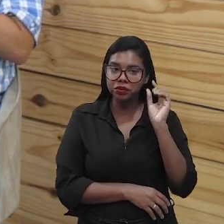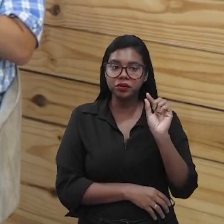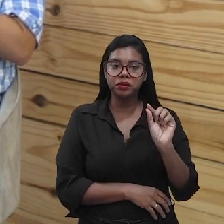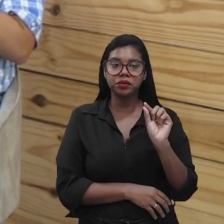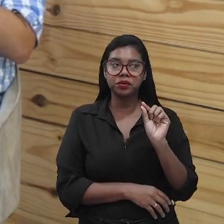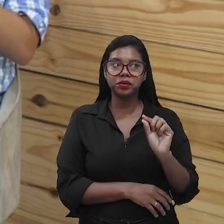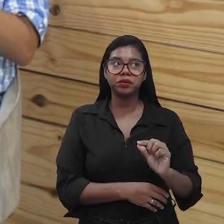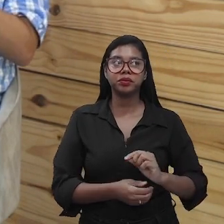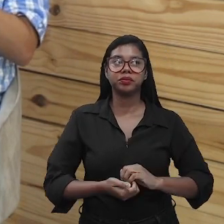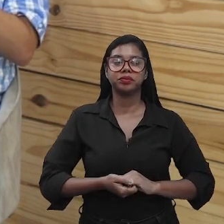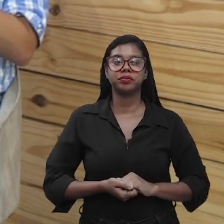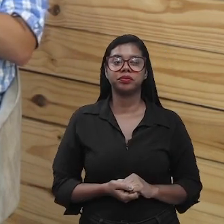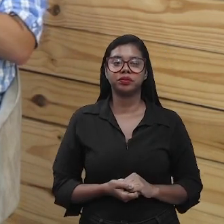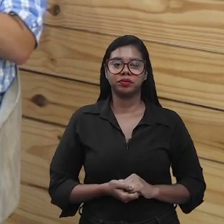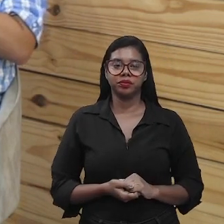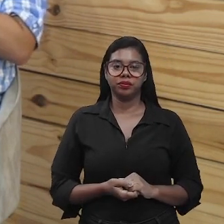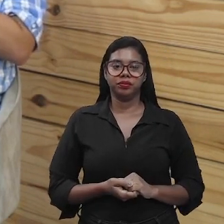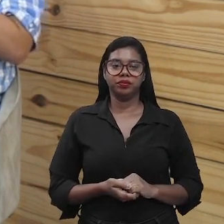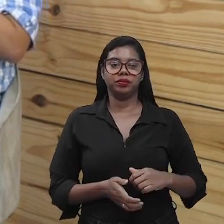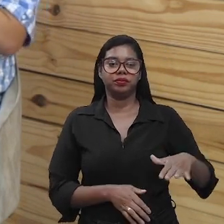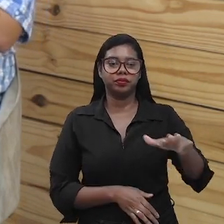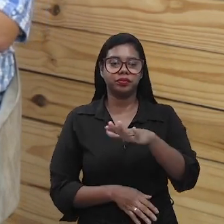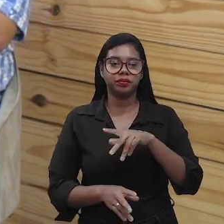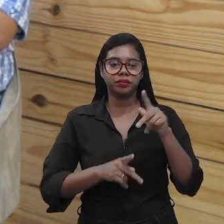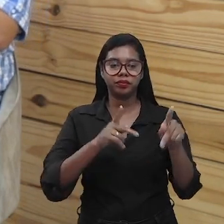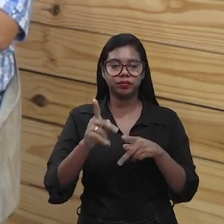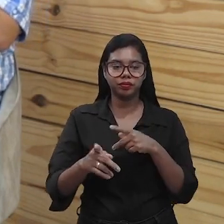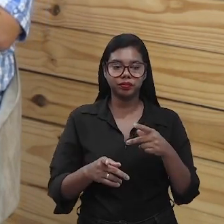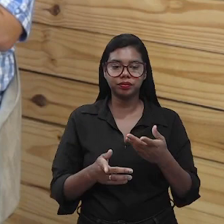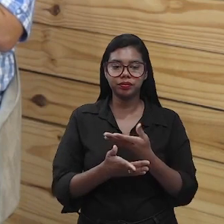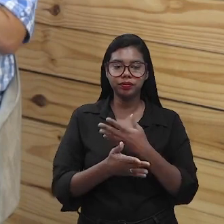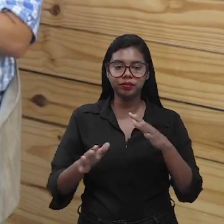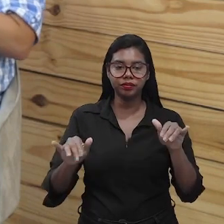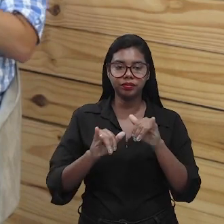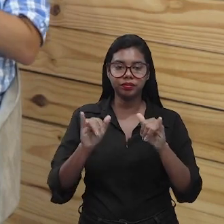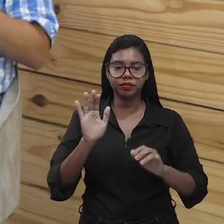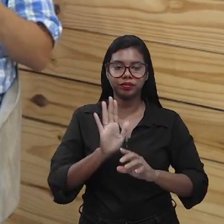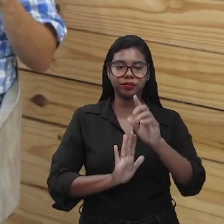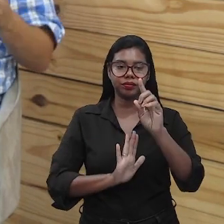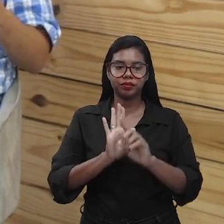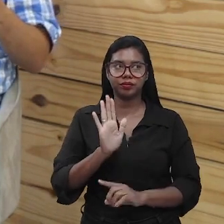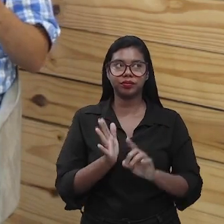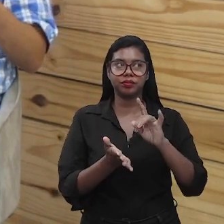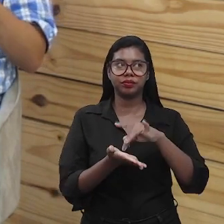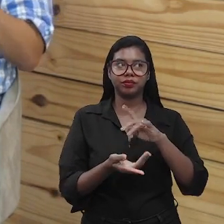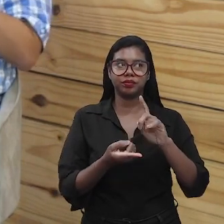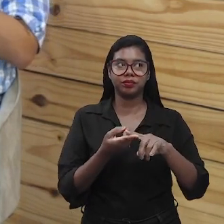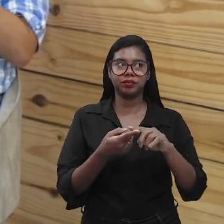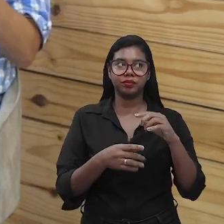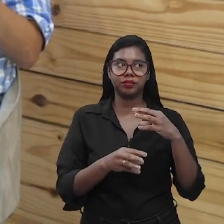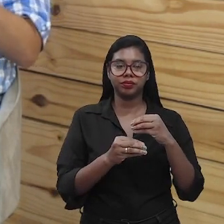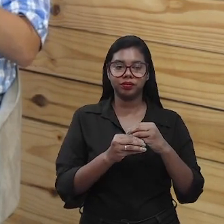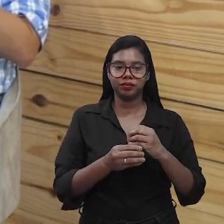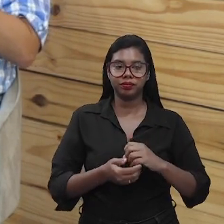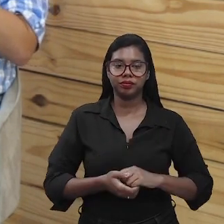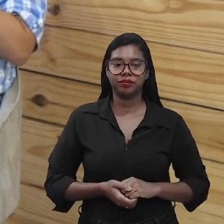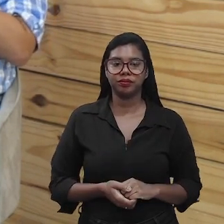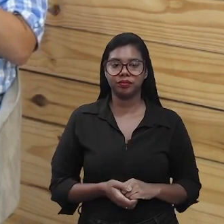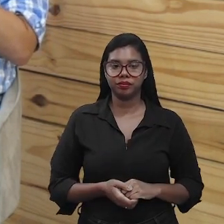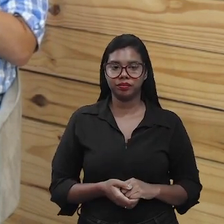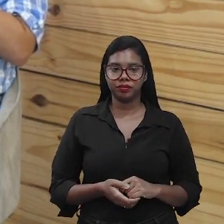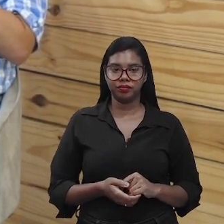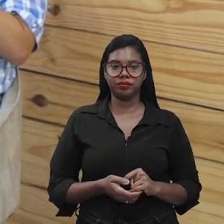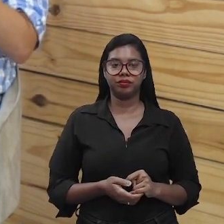o meu público, eu tento focar nisso, são as pessoas que leem meus livros e escritores. Então eu foquei nisso, olha, eu